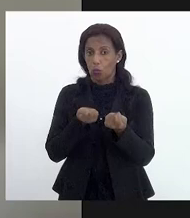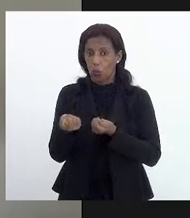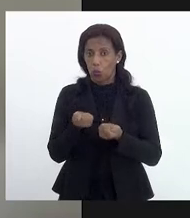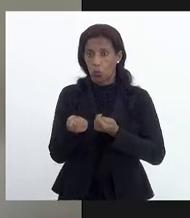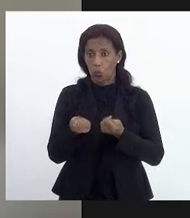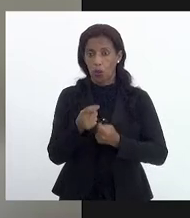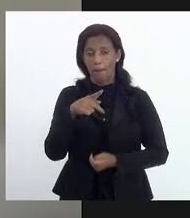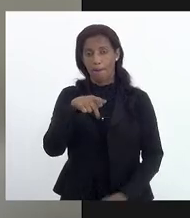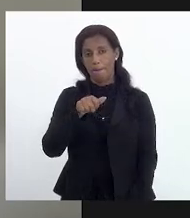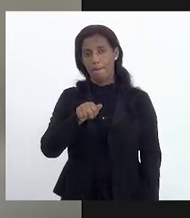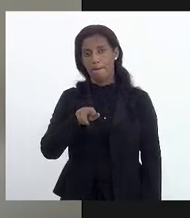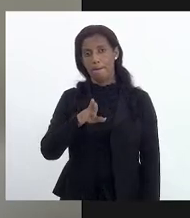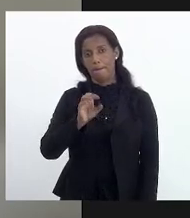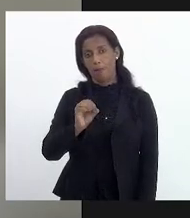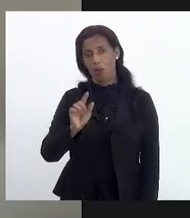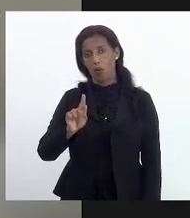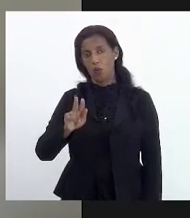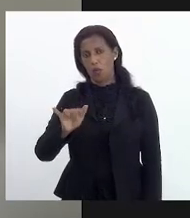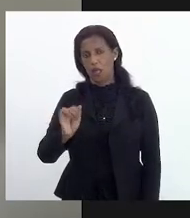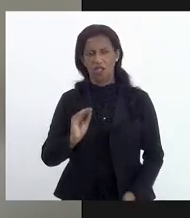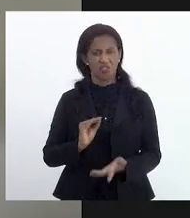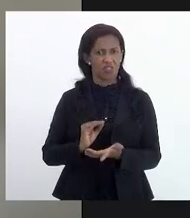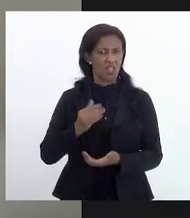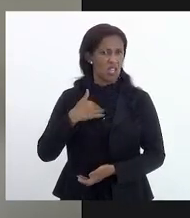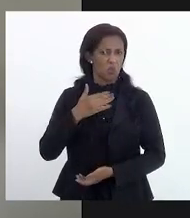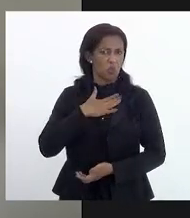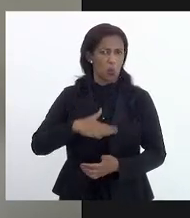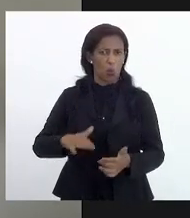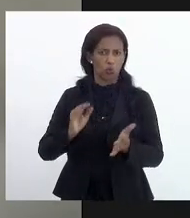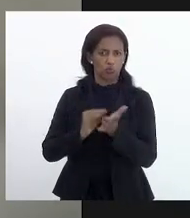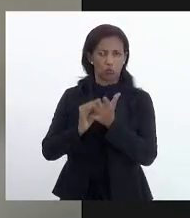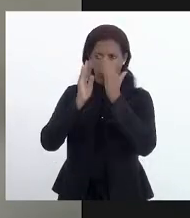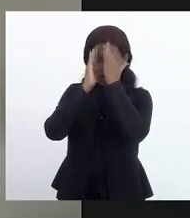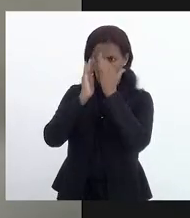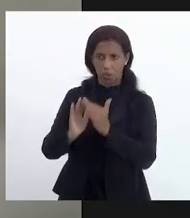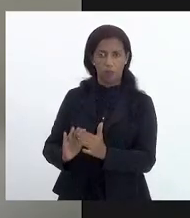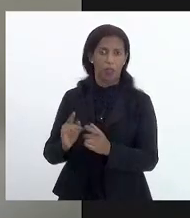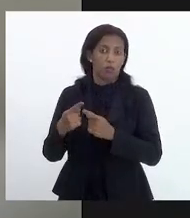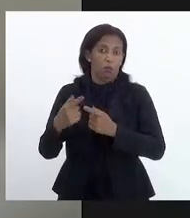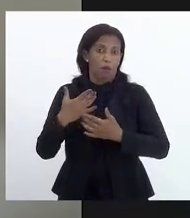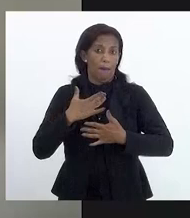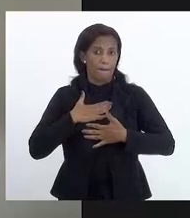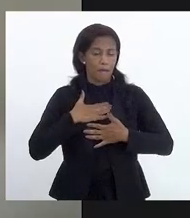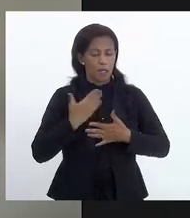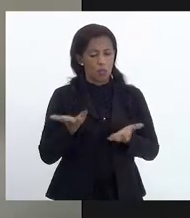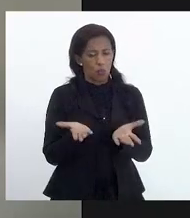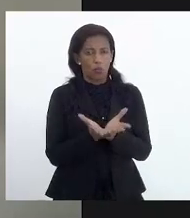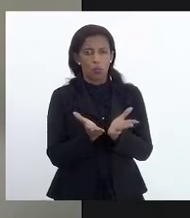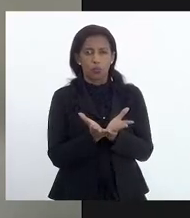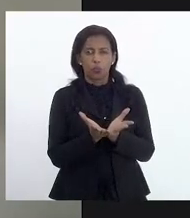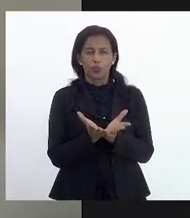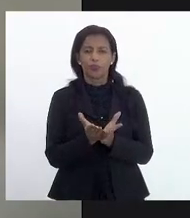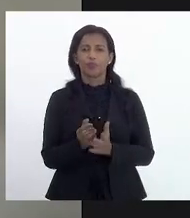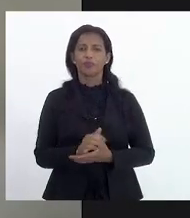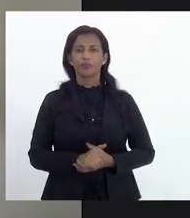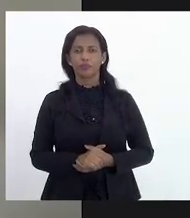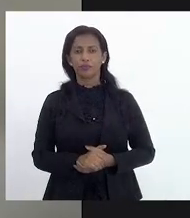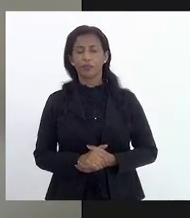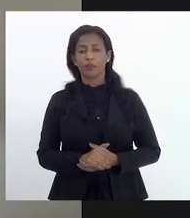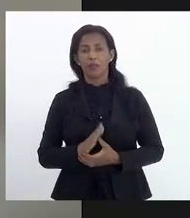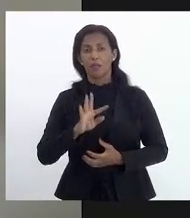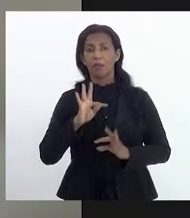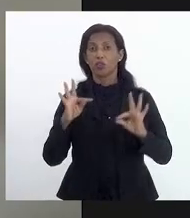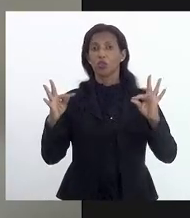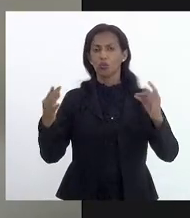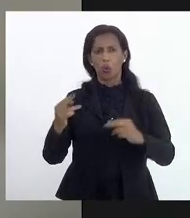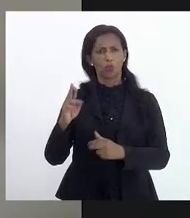o senhor Paulo Guedes. Eu não costumo desrespeitar nenhuma autoridade, até pela minha posição cristã. As autoridades